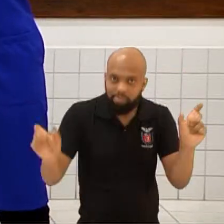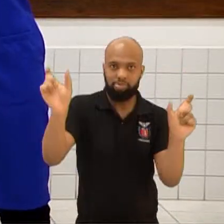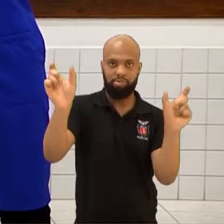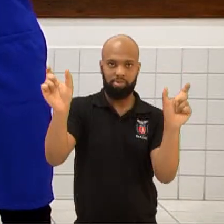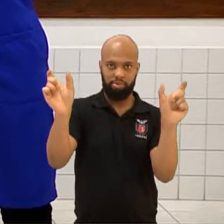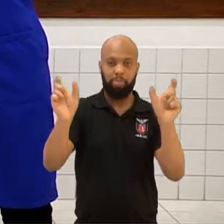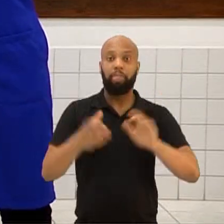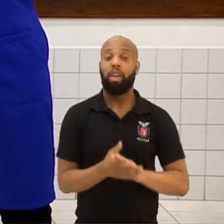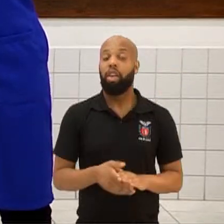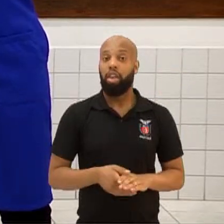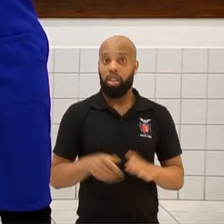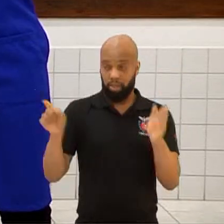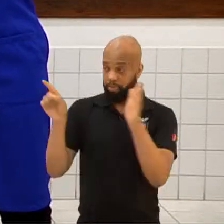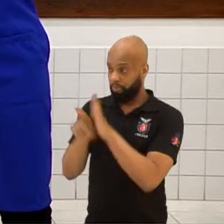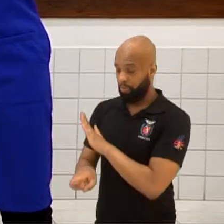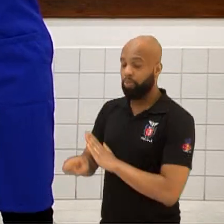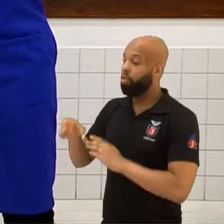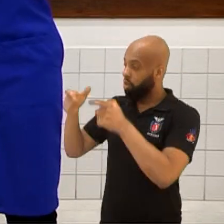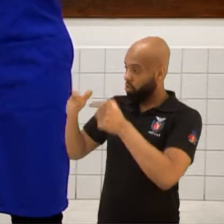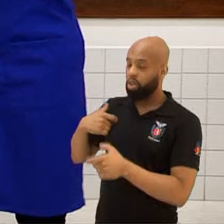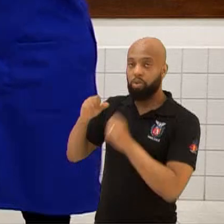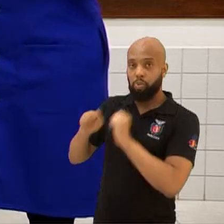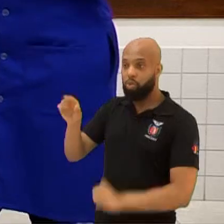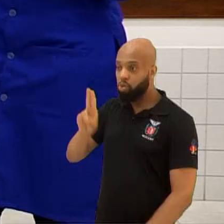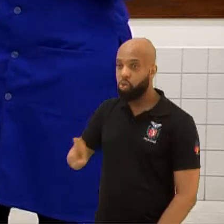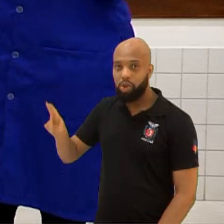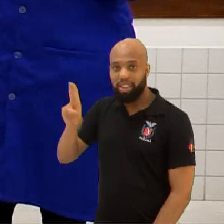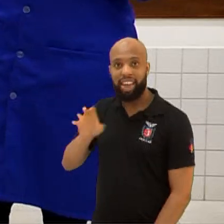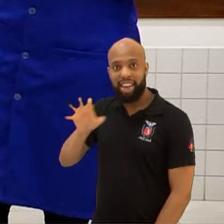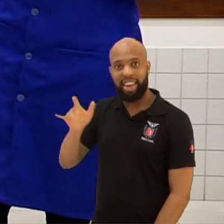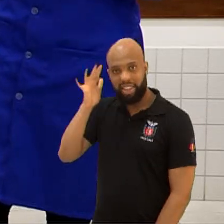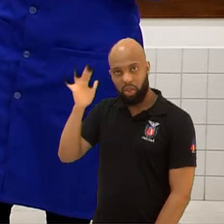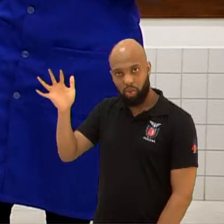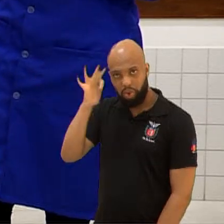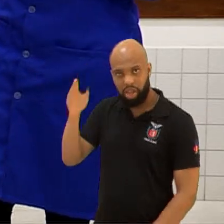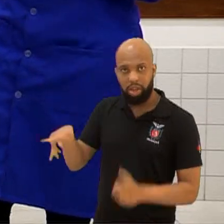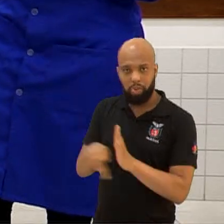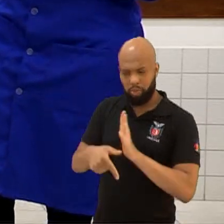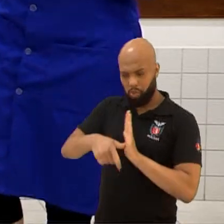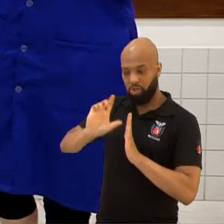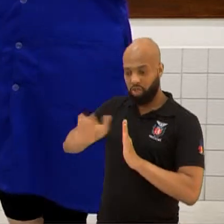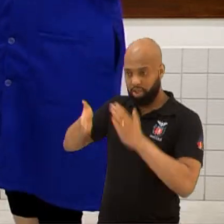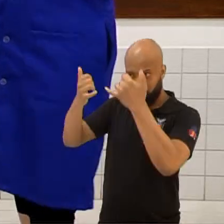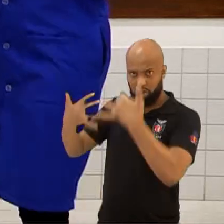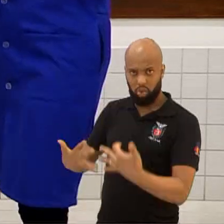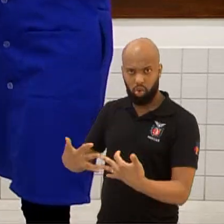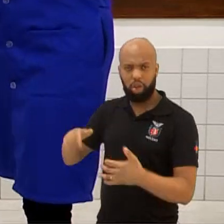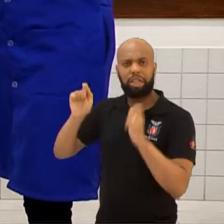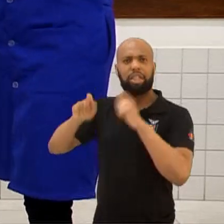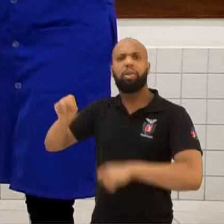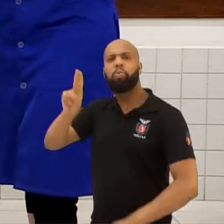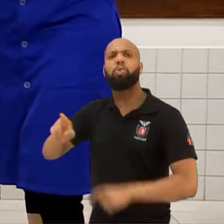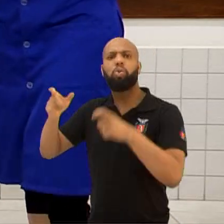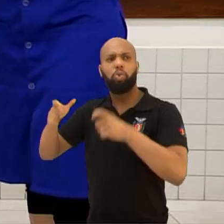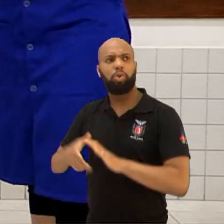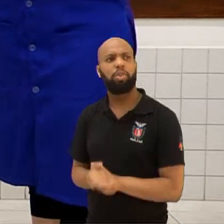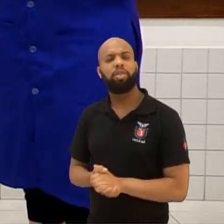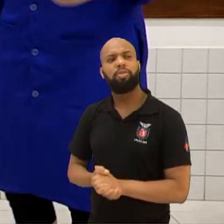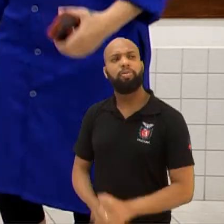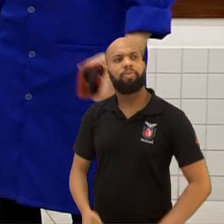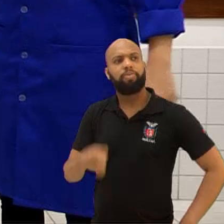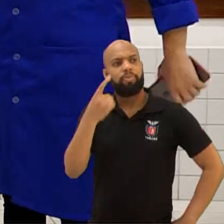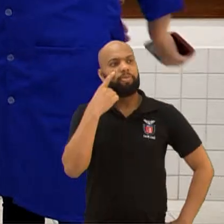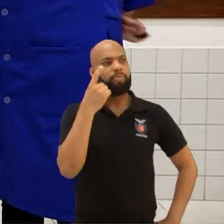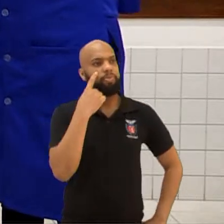Grossa. Onde posso usar o Teorema de Thales além da medida citada aqui? Aonde que dá para usar, professor? Olha só,